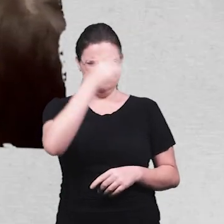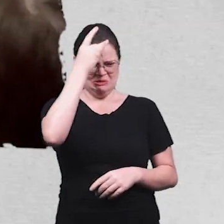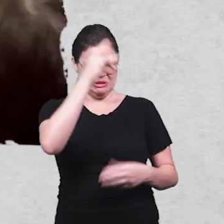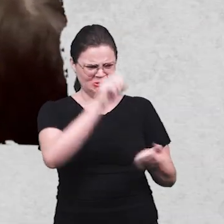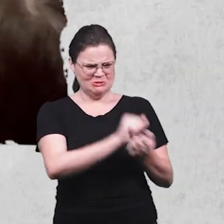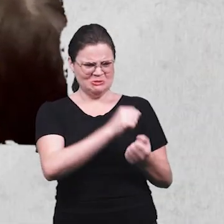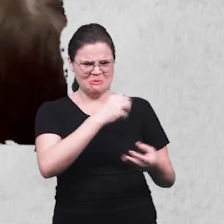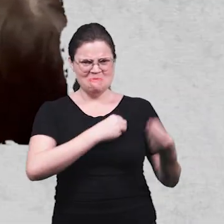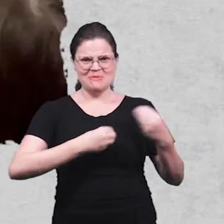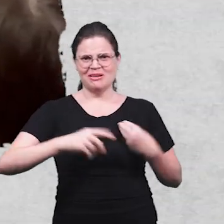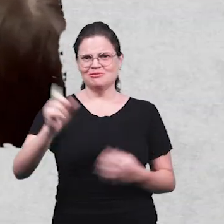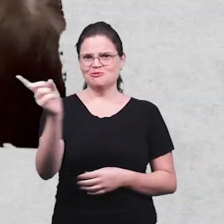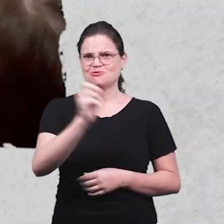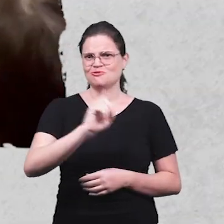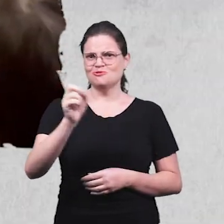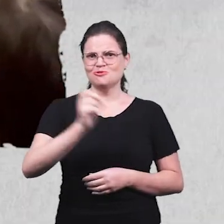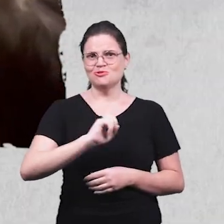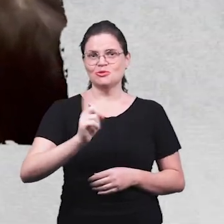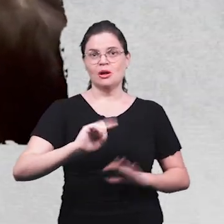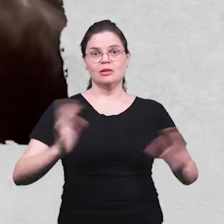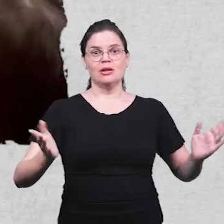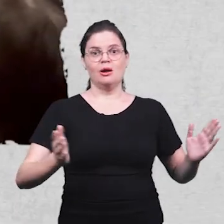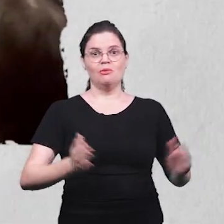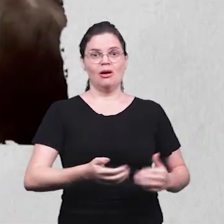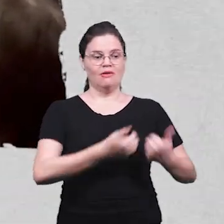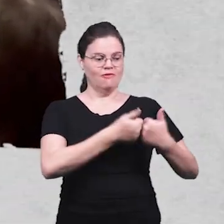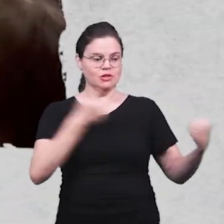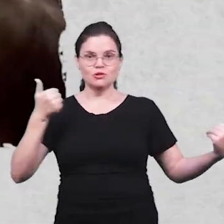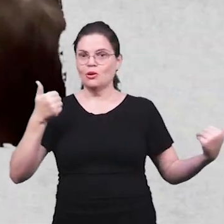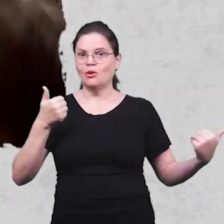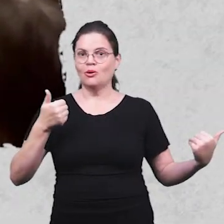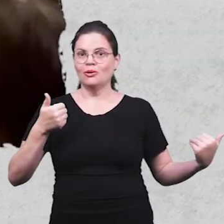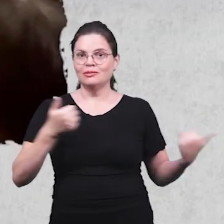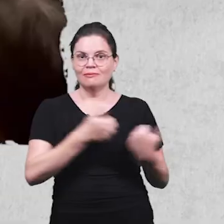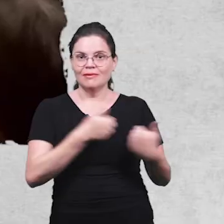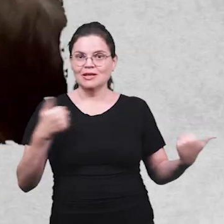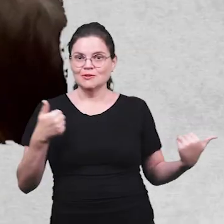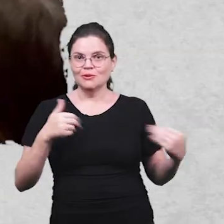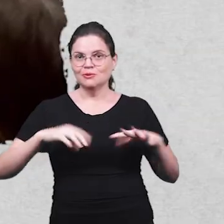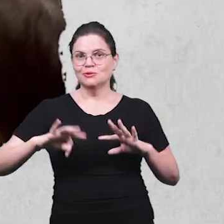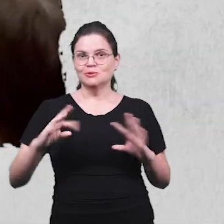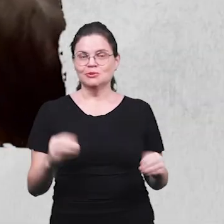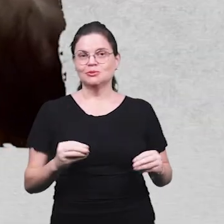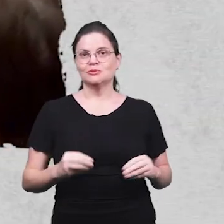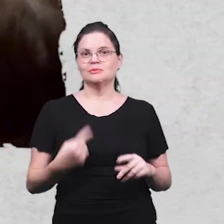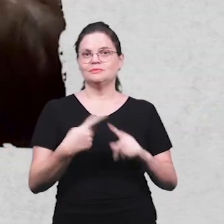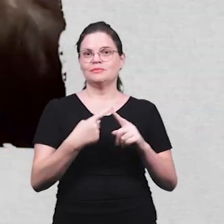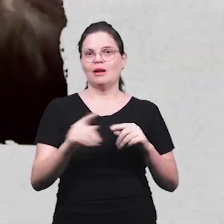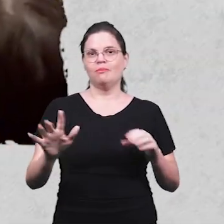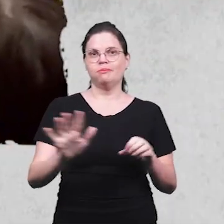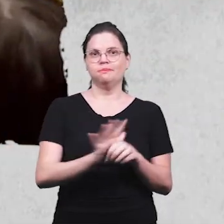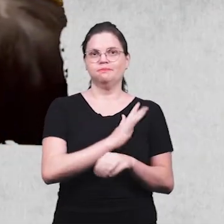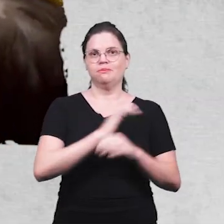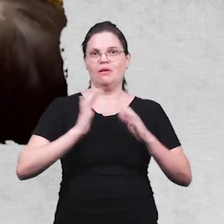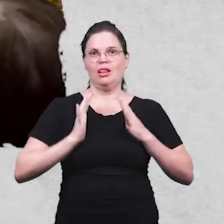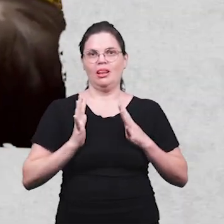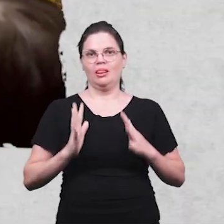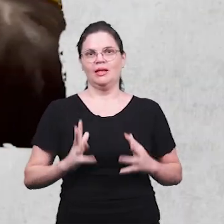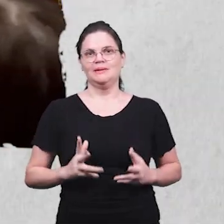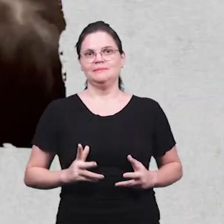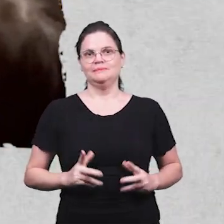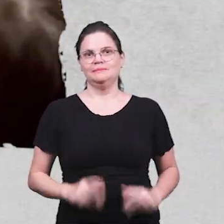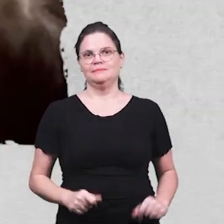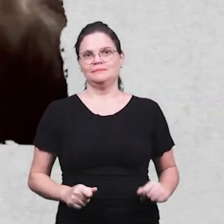tem pecado. Então, ó, o coração afastou todo o pecado do coração. O coração ficou